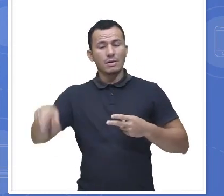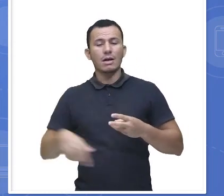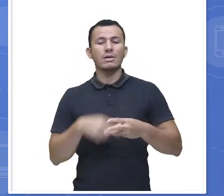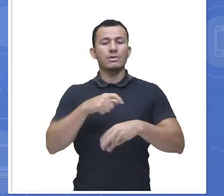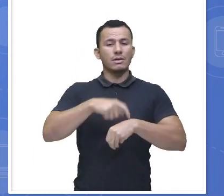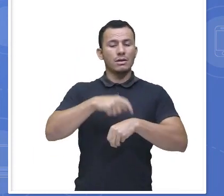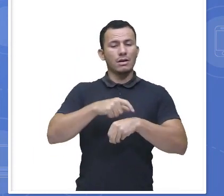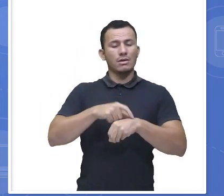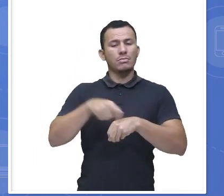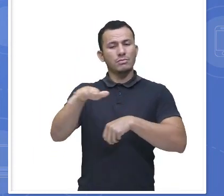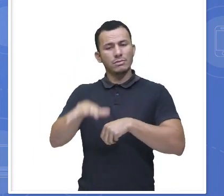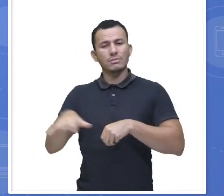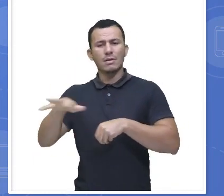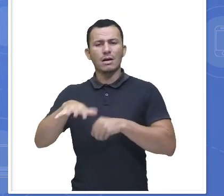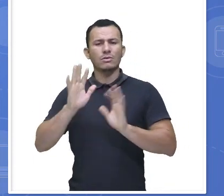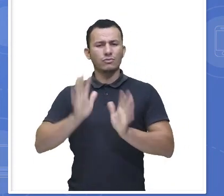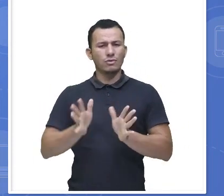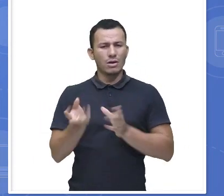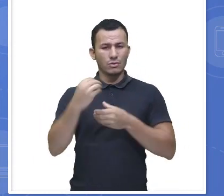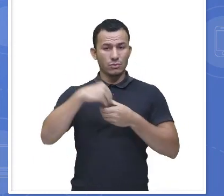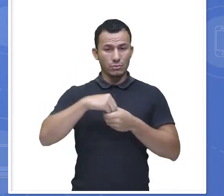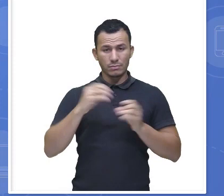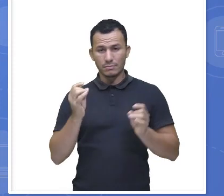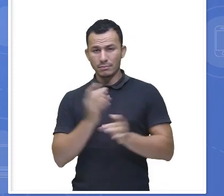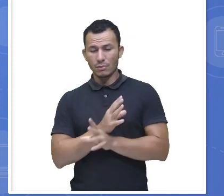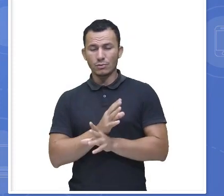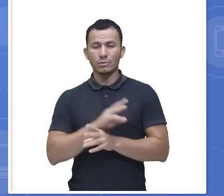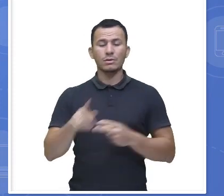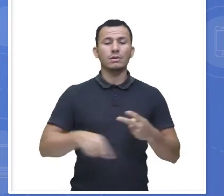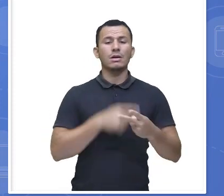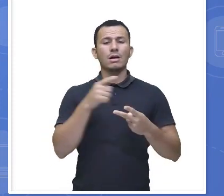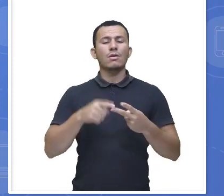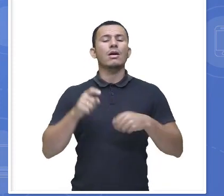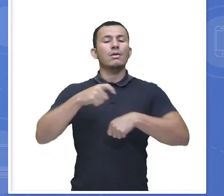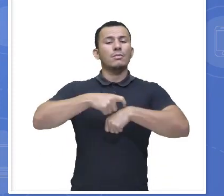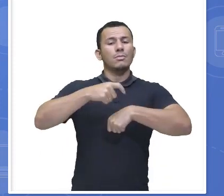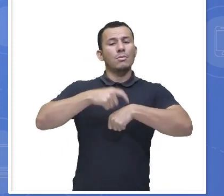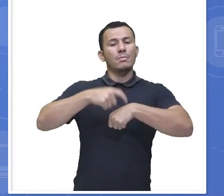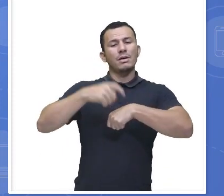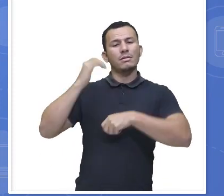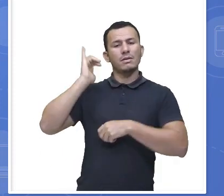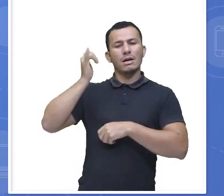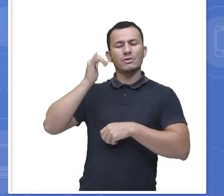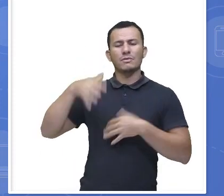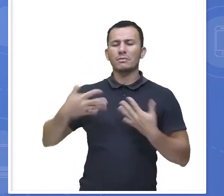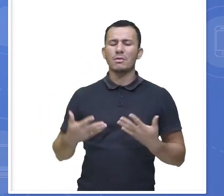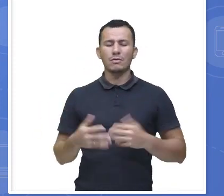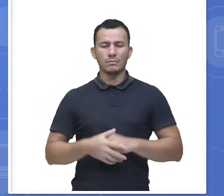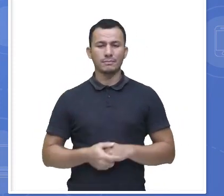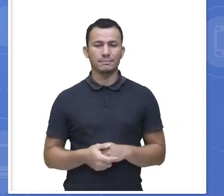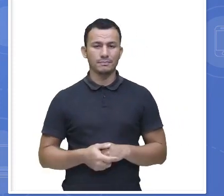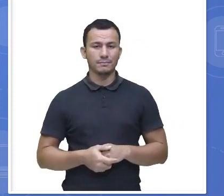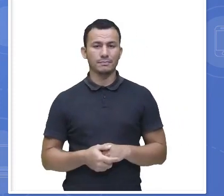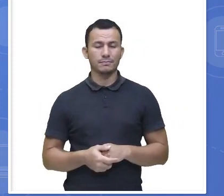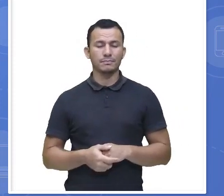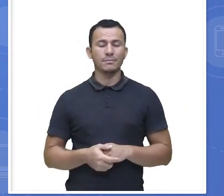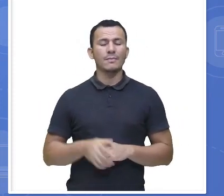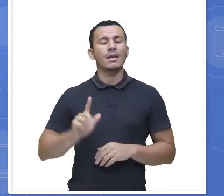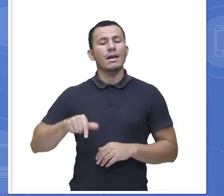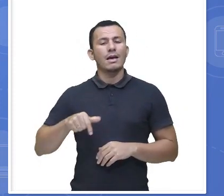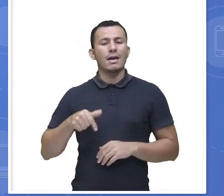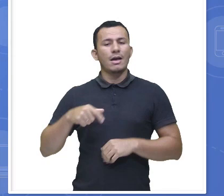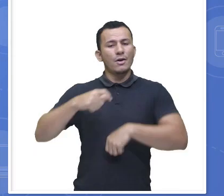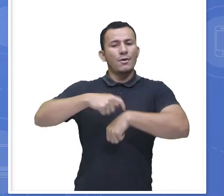o espaço, certo? Agora nós vamos ver os momentos da narrativa. Quais são eles? O primeiro momento, que é a situação